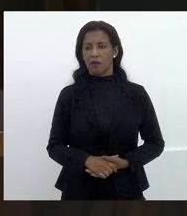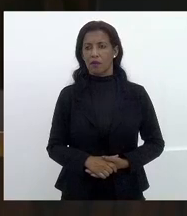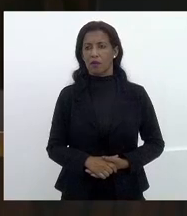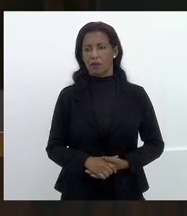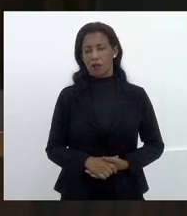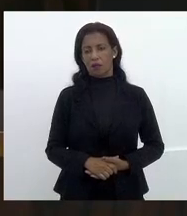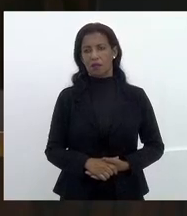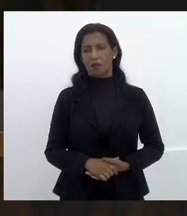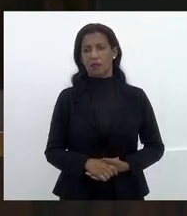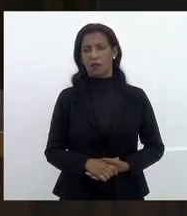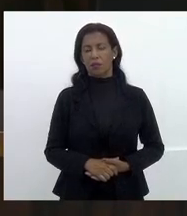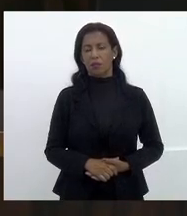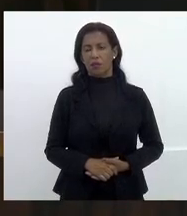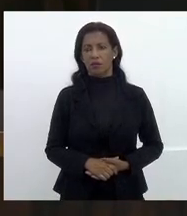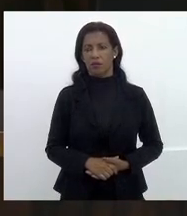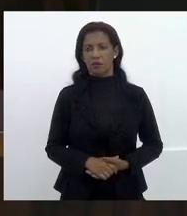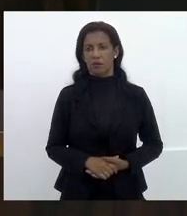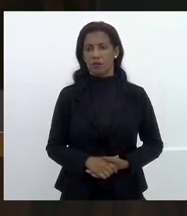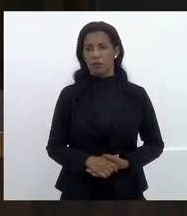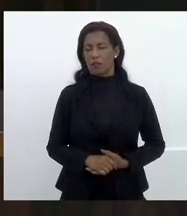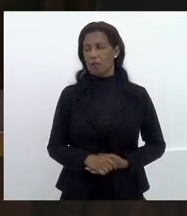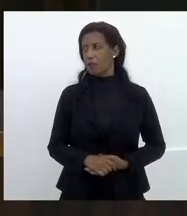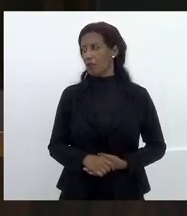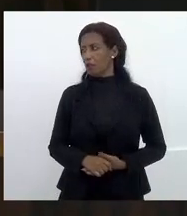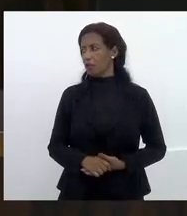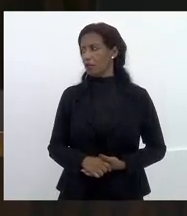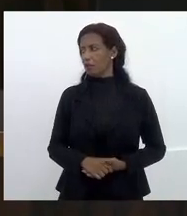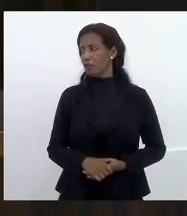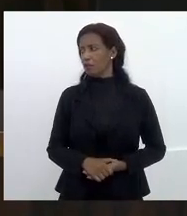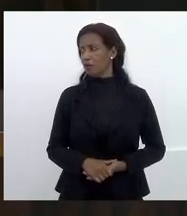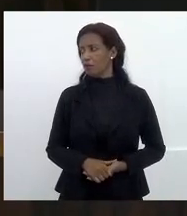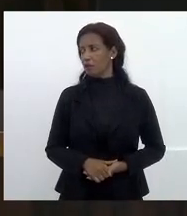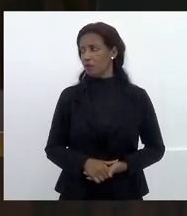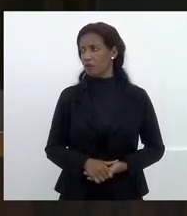o que mais tem aí não